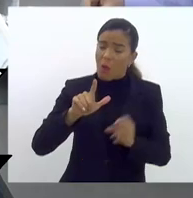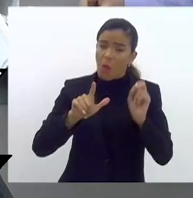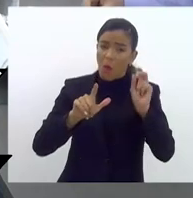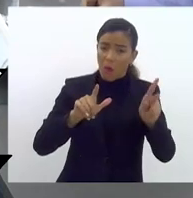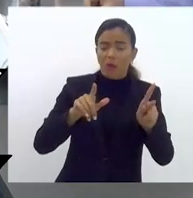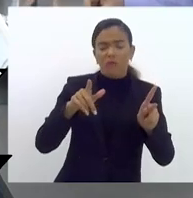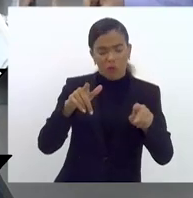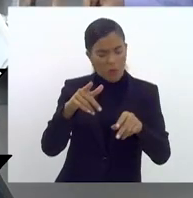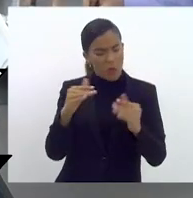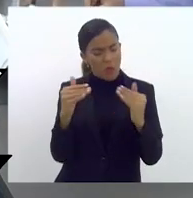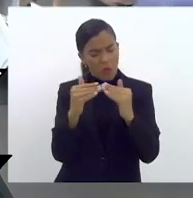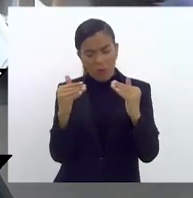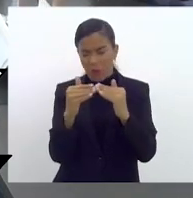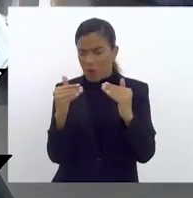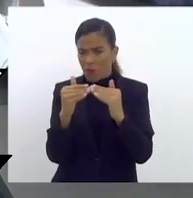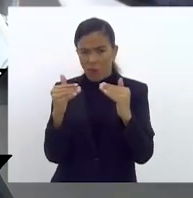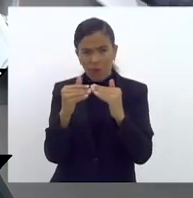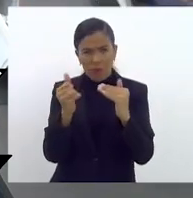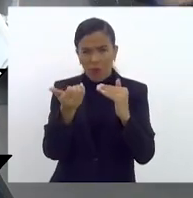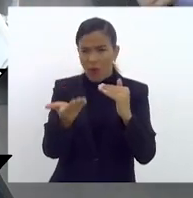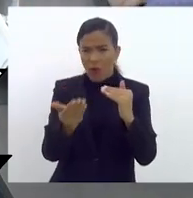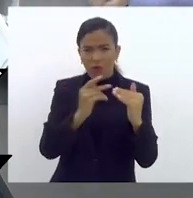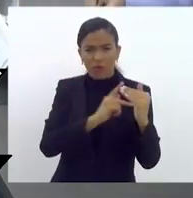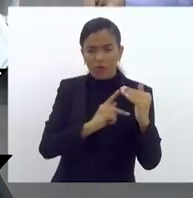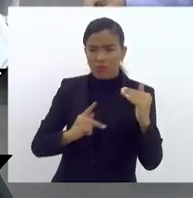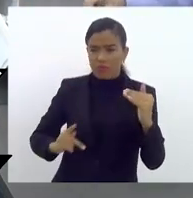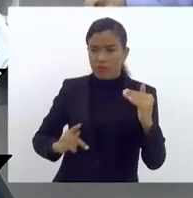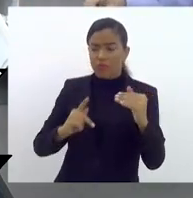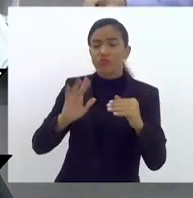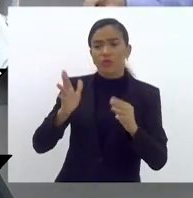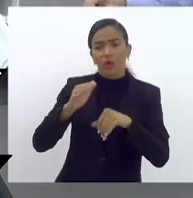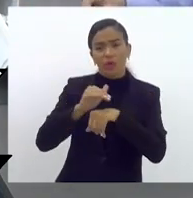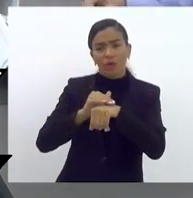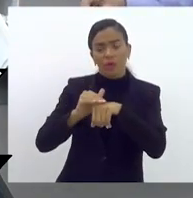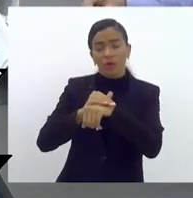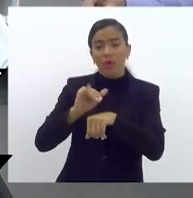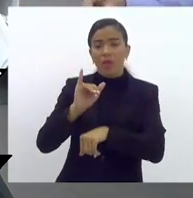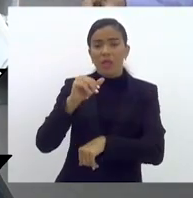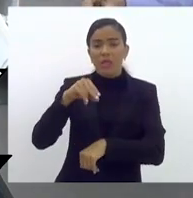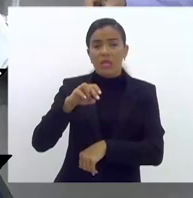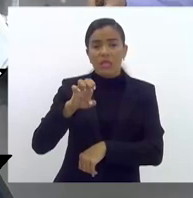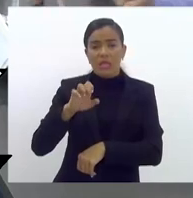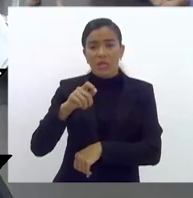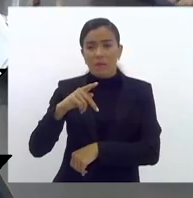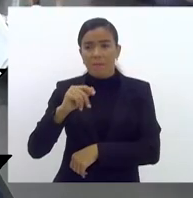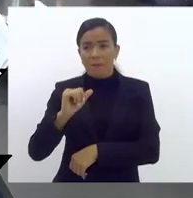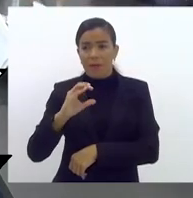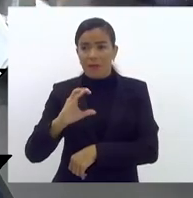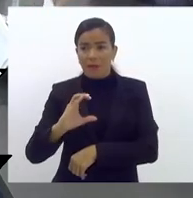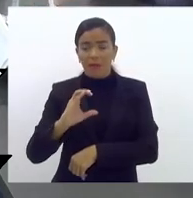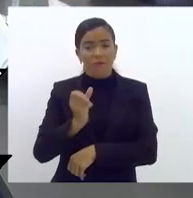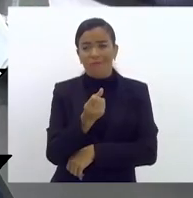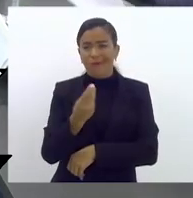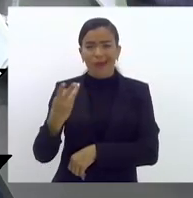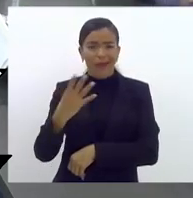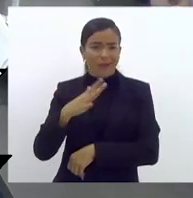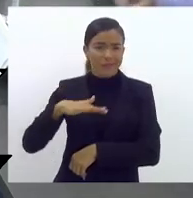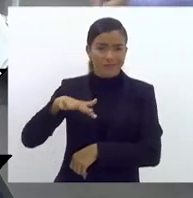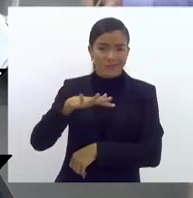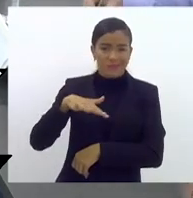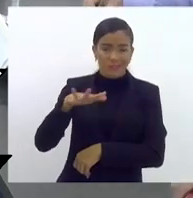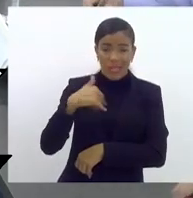fato eu já expliquei o Inner Park que muitas vezes por mais que a gente